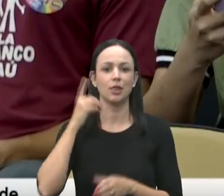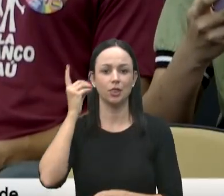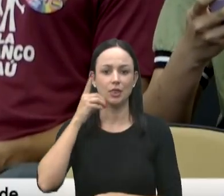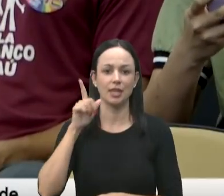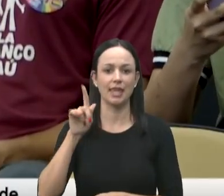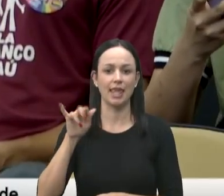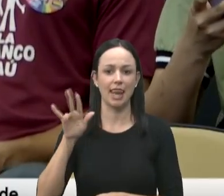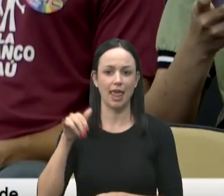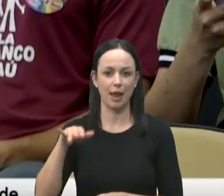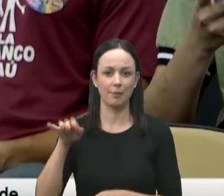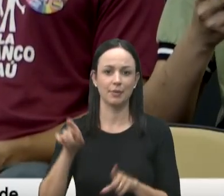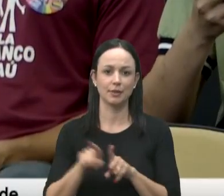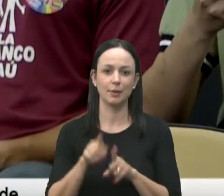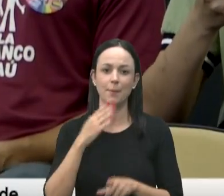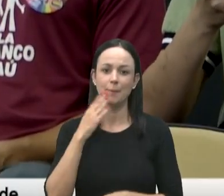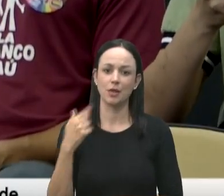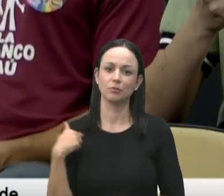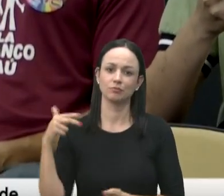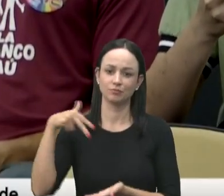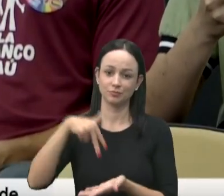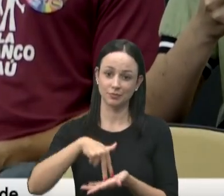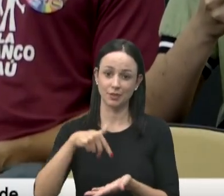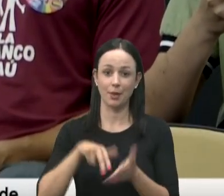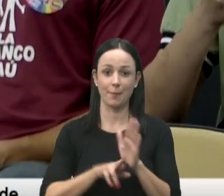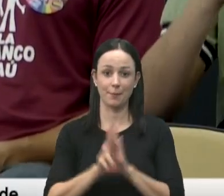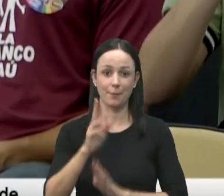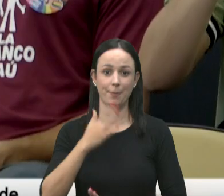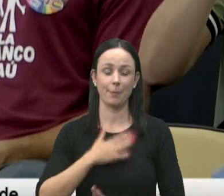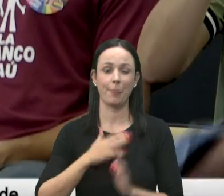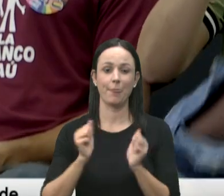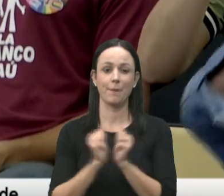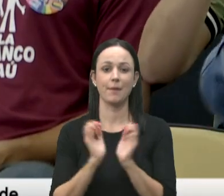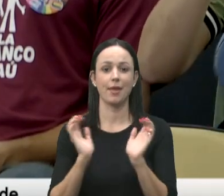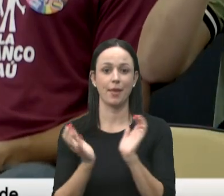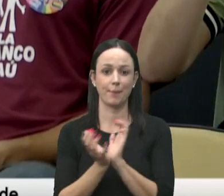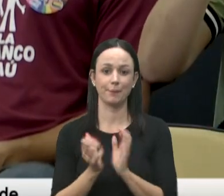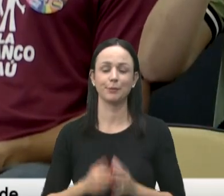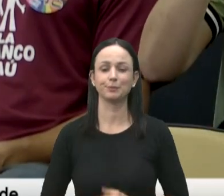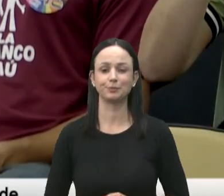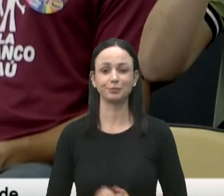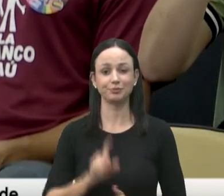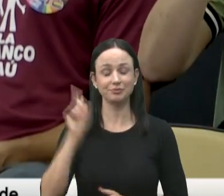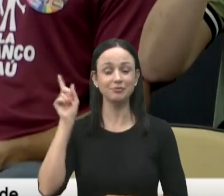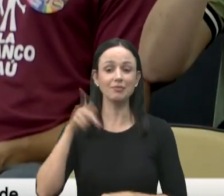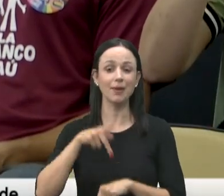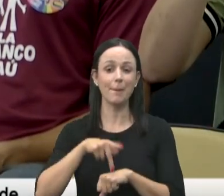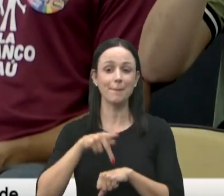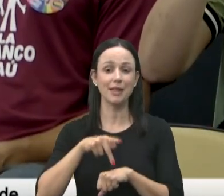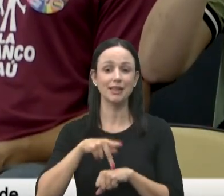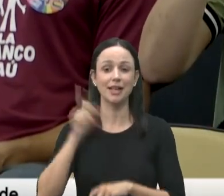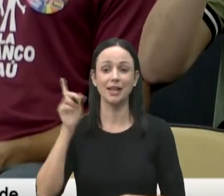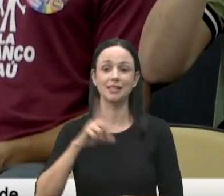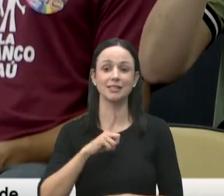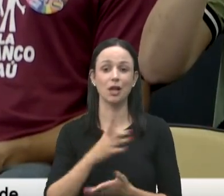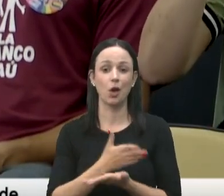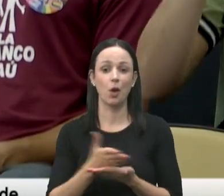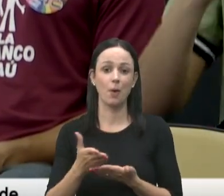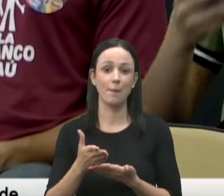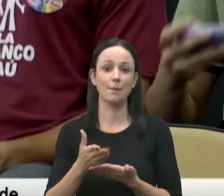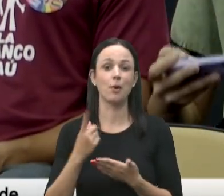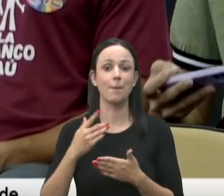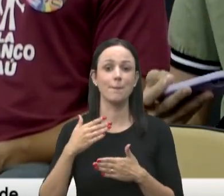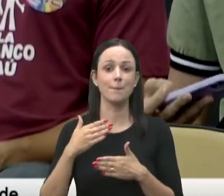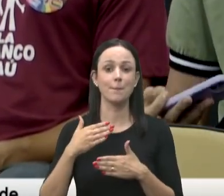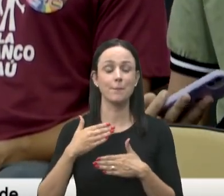Guilherme também, e pediu para vir aqui representá-la, eu com a minha equipe. E lá em Pederneiras nós estamos iniciando um